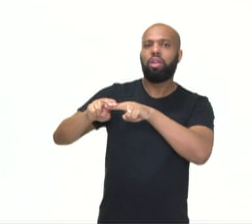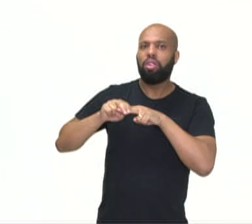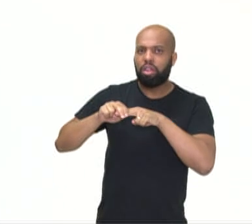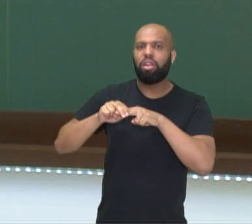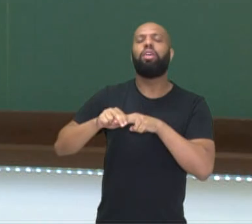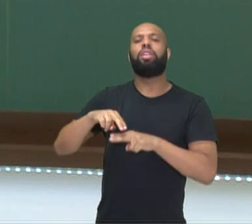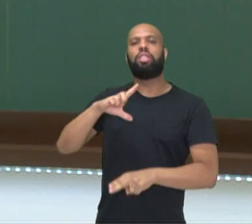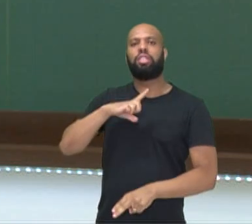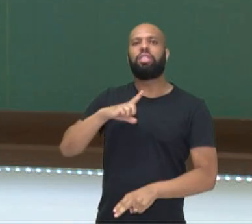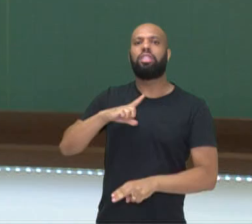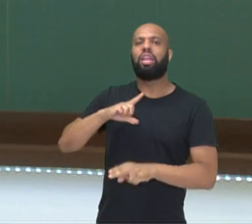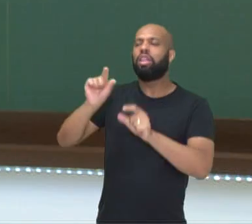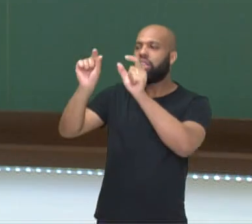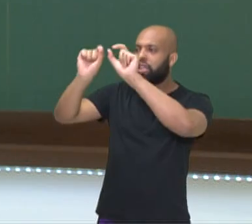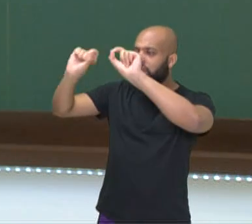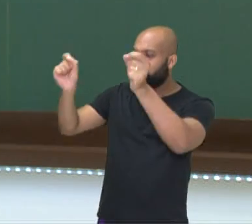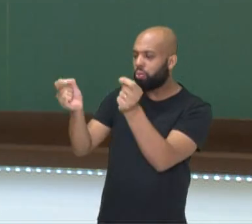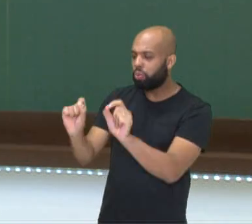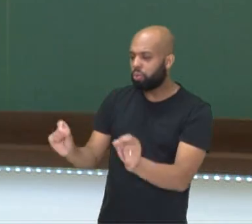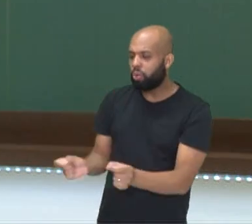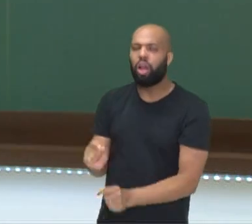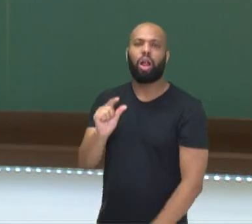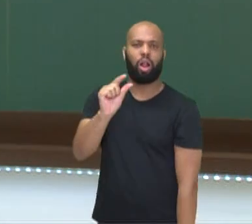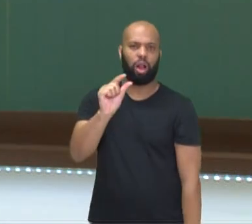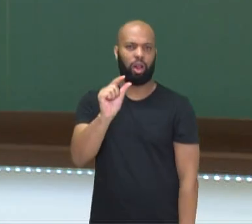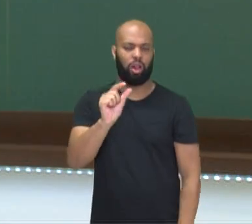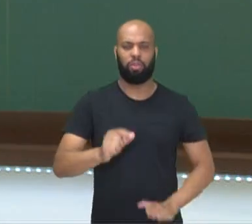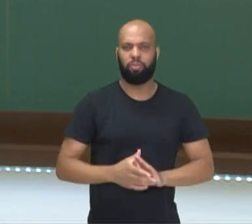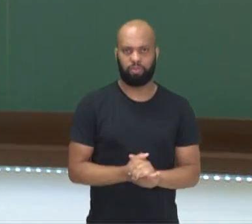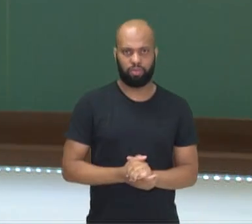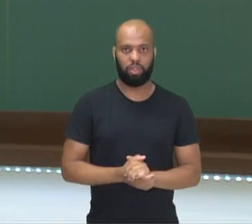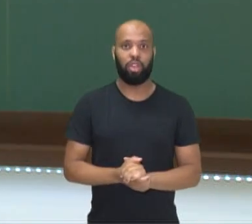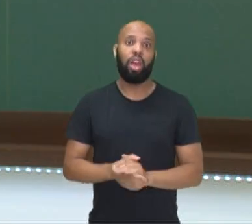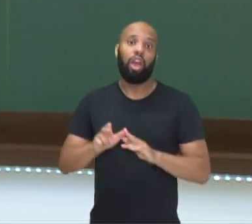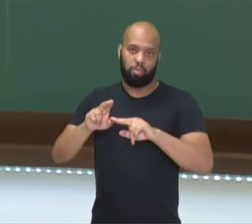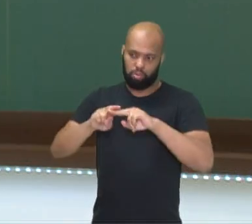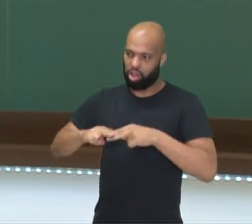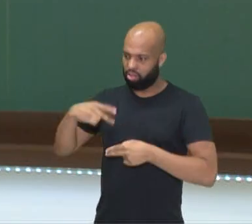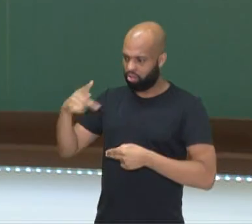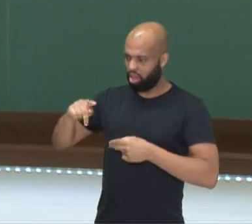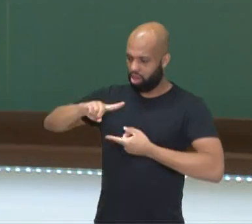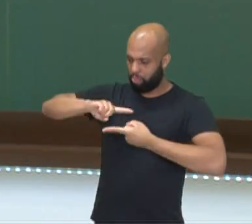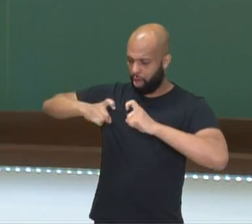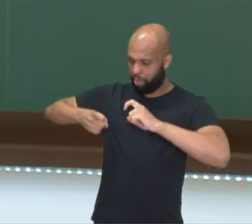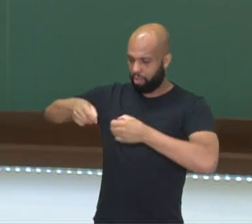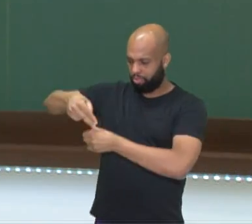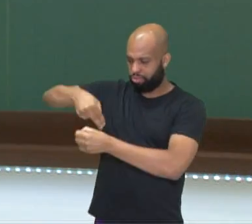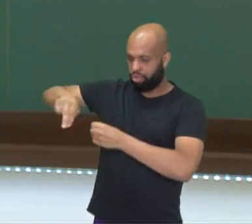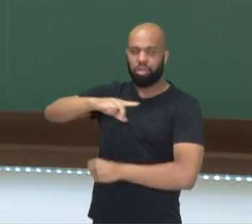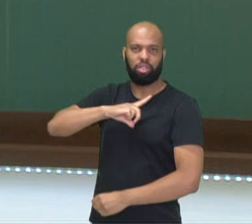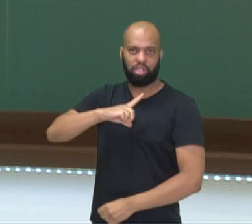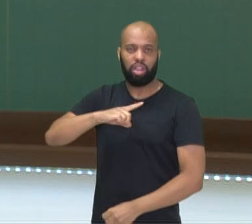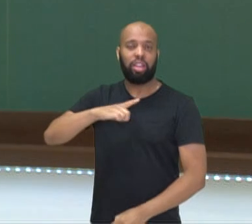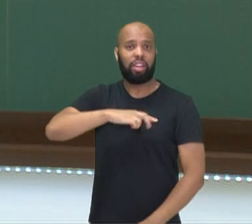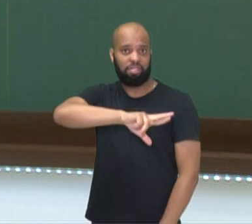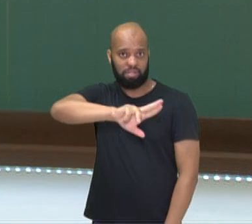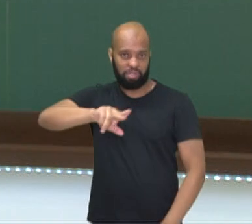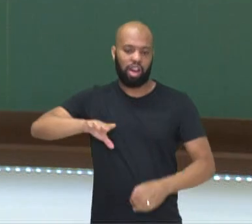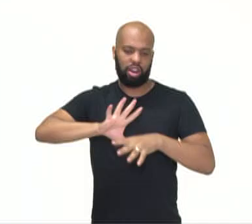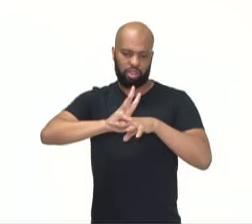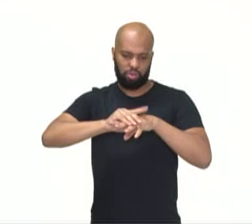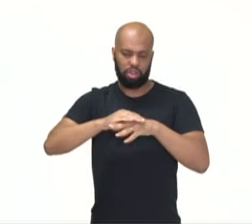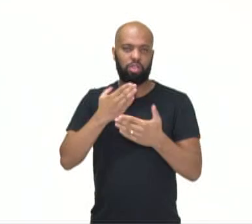por esses micro-organismos, por esses protozoários. Claro, existem muitas doenças. Nós vamos ver